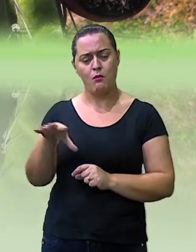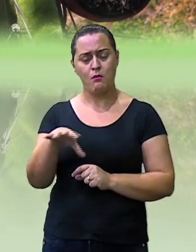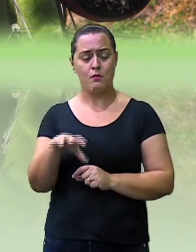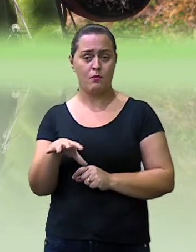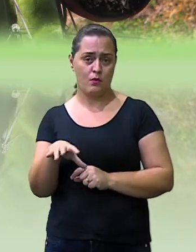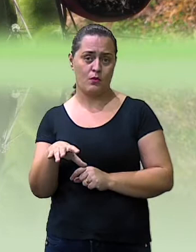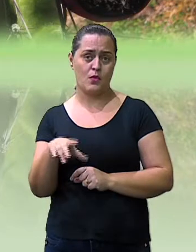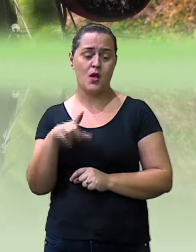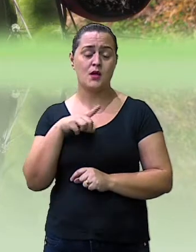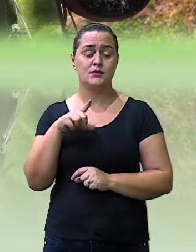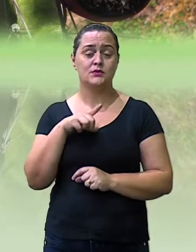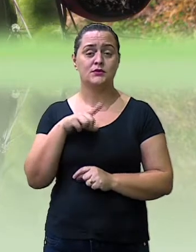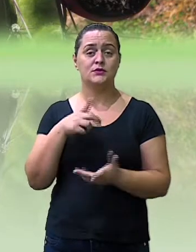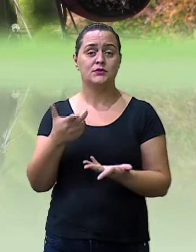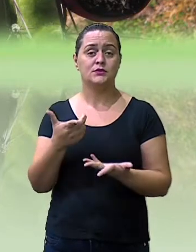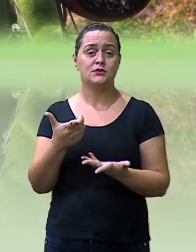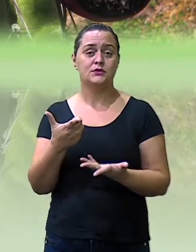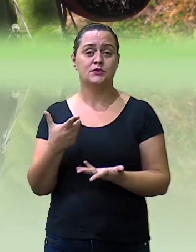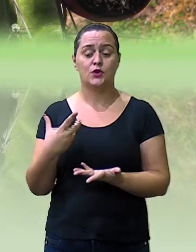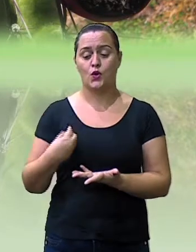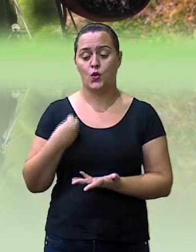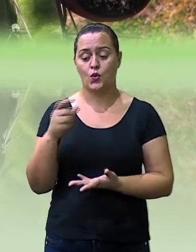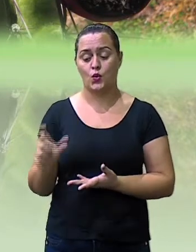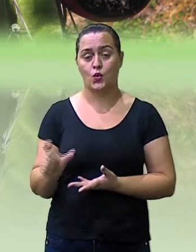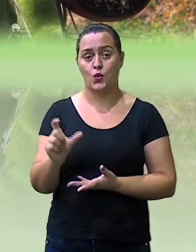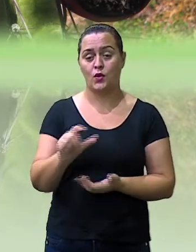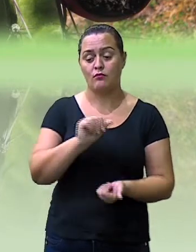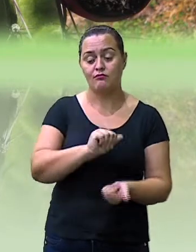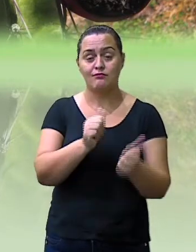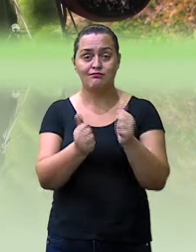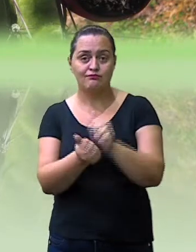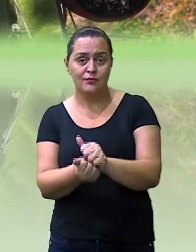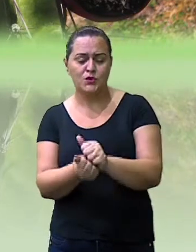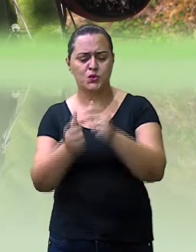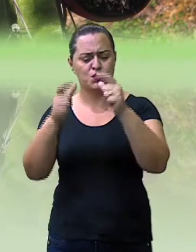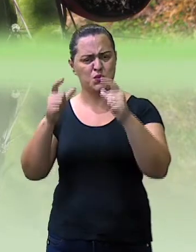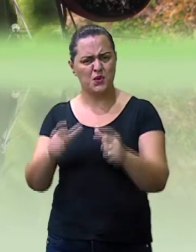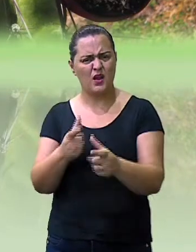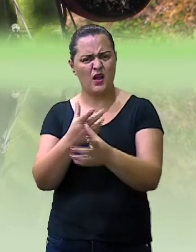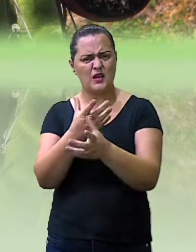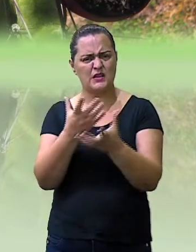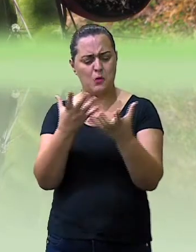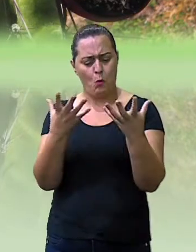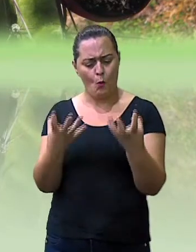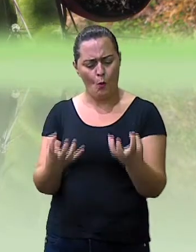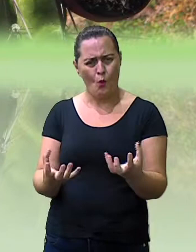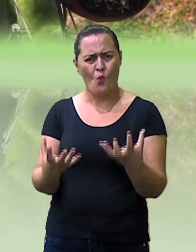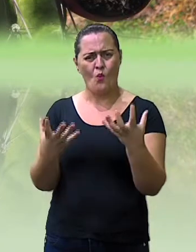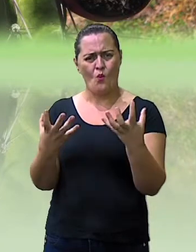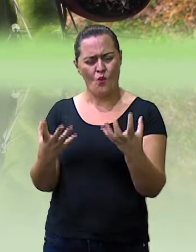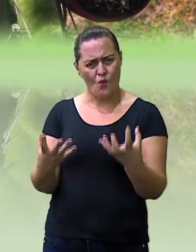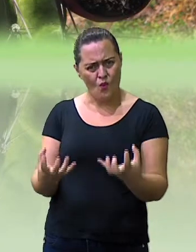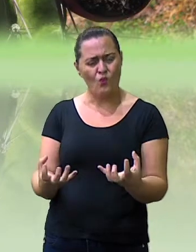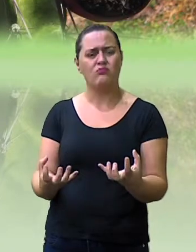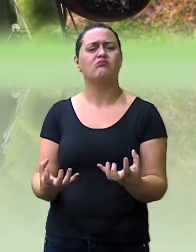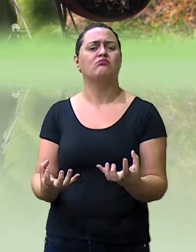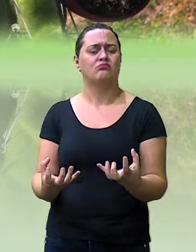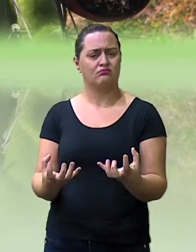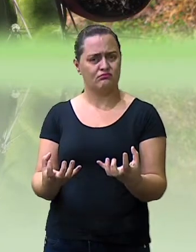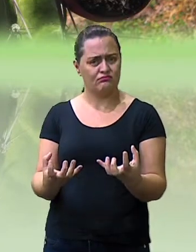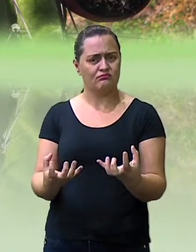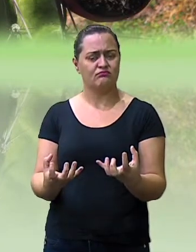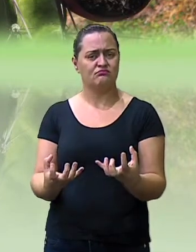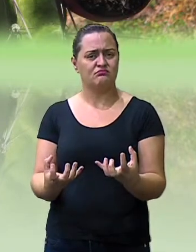são adaptadas à seca. Essa região do sertão nordestino, a Caatinga,